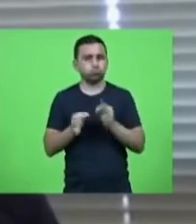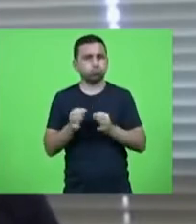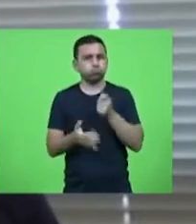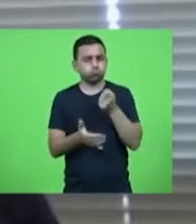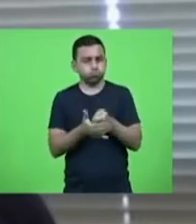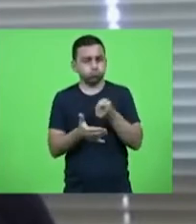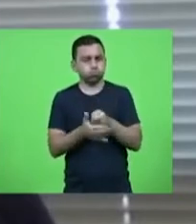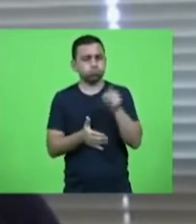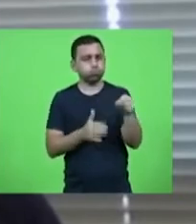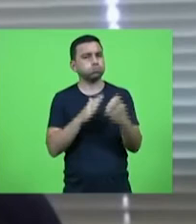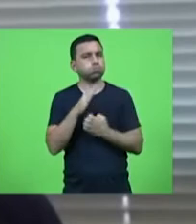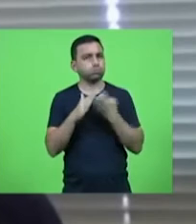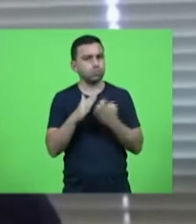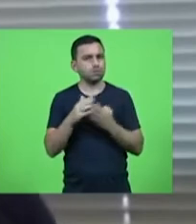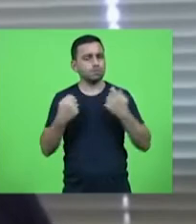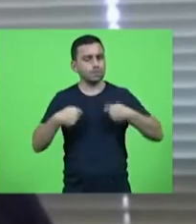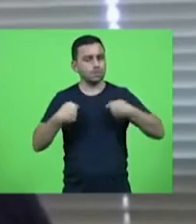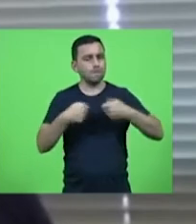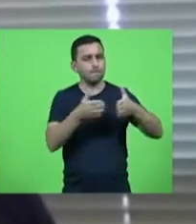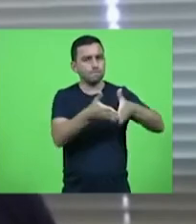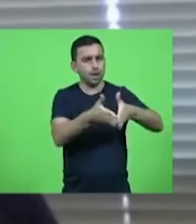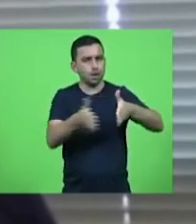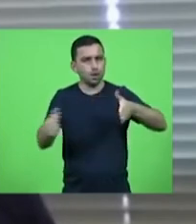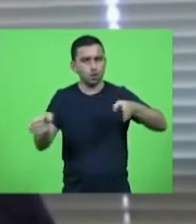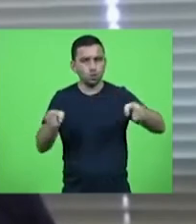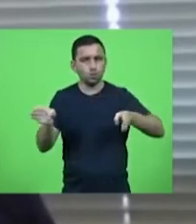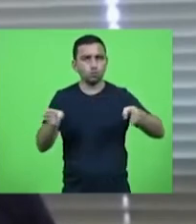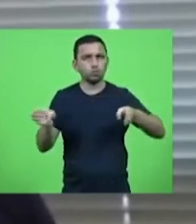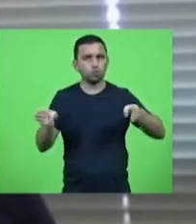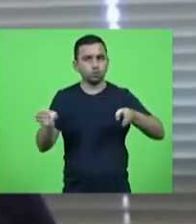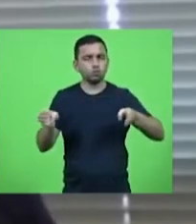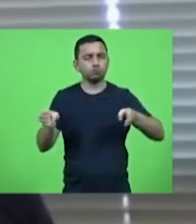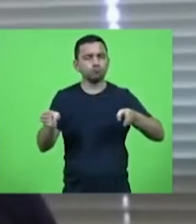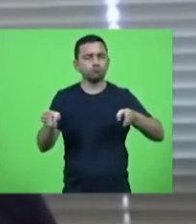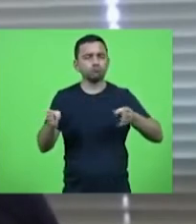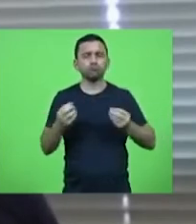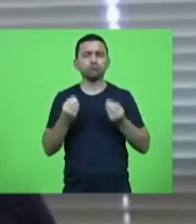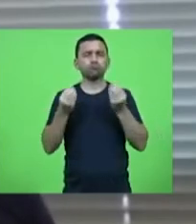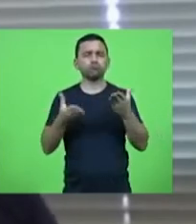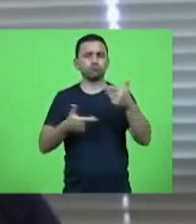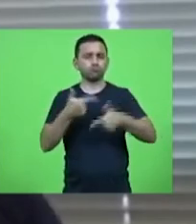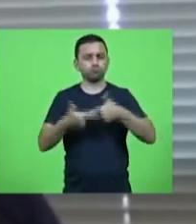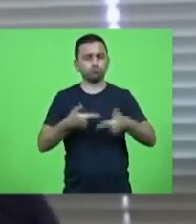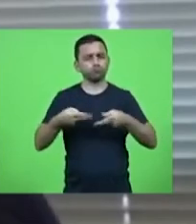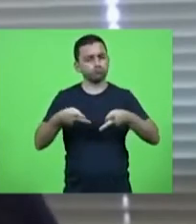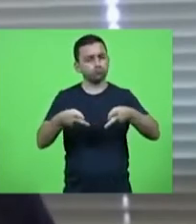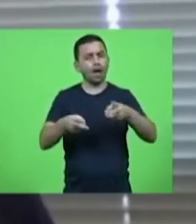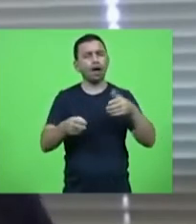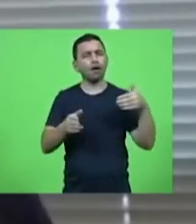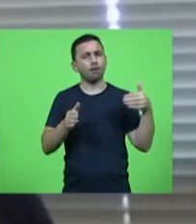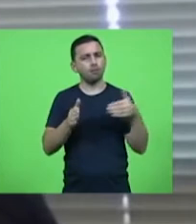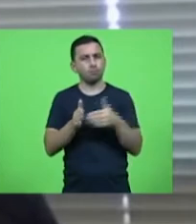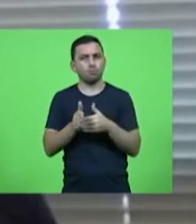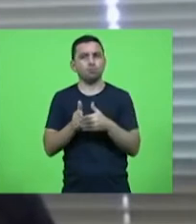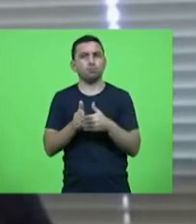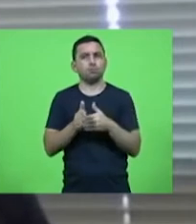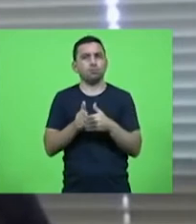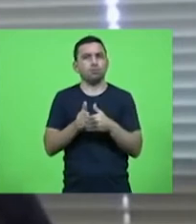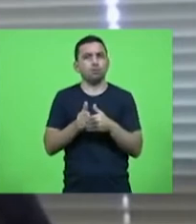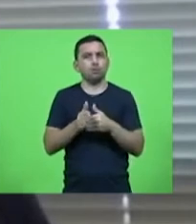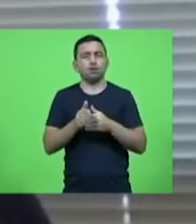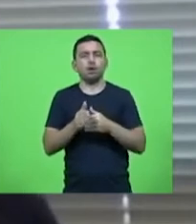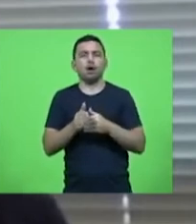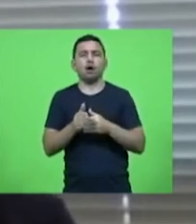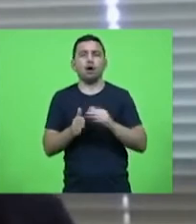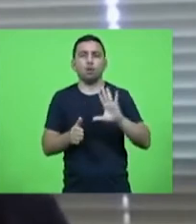obrigar a empresa a manter por um período este essa oferta de serviço até que se possa na